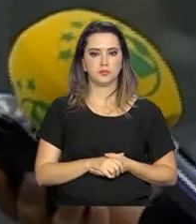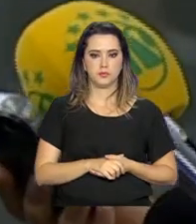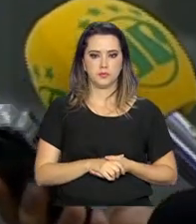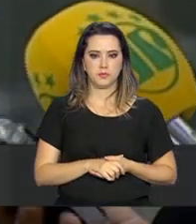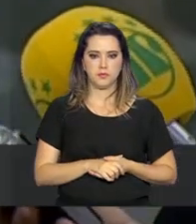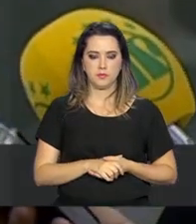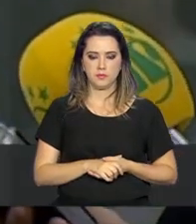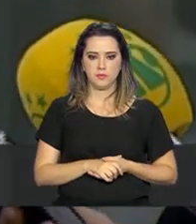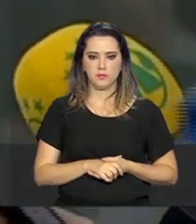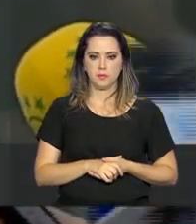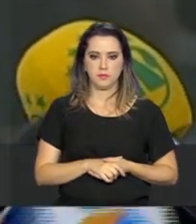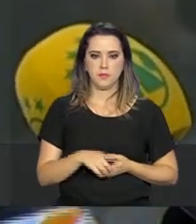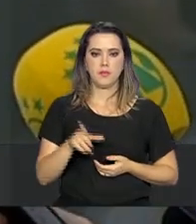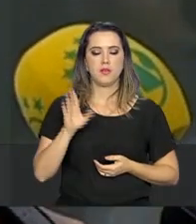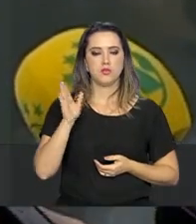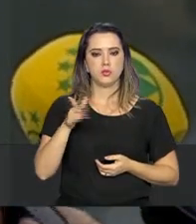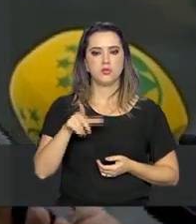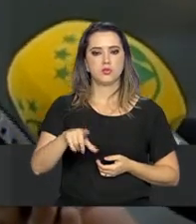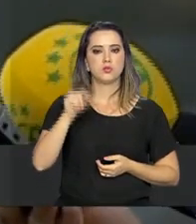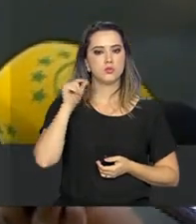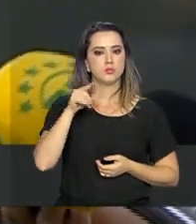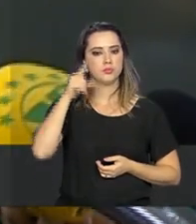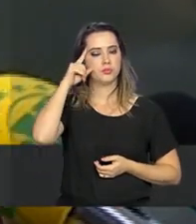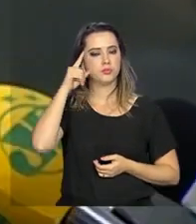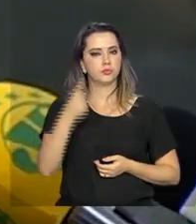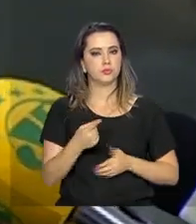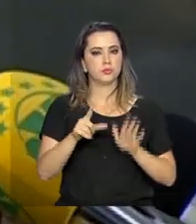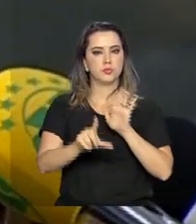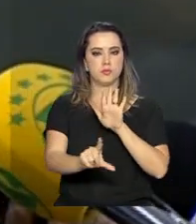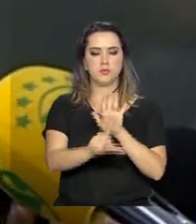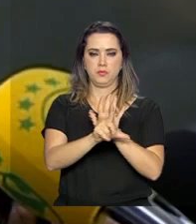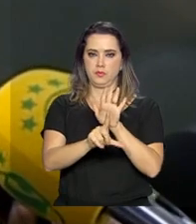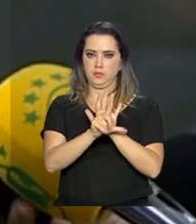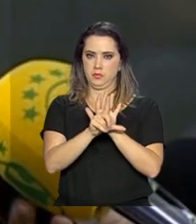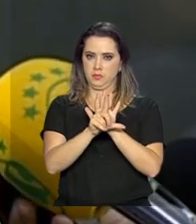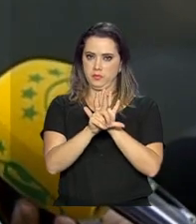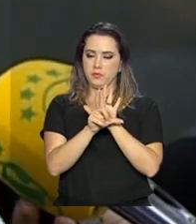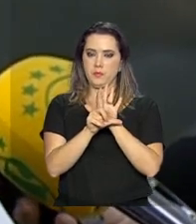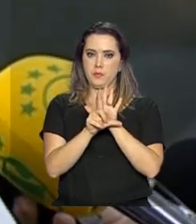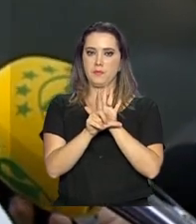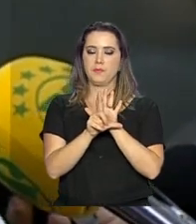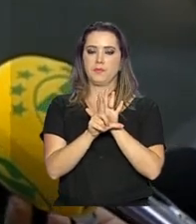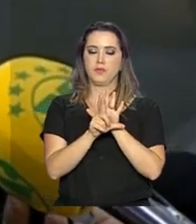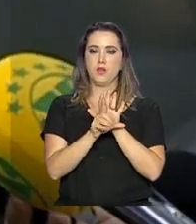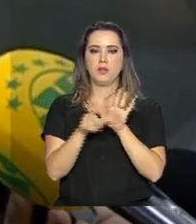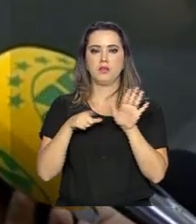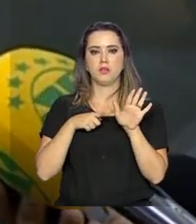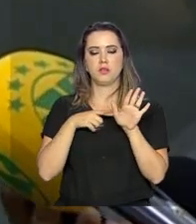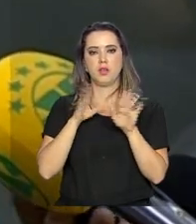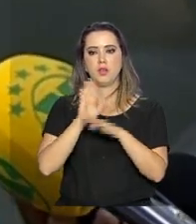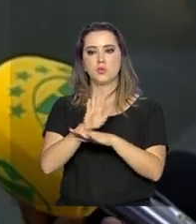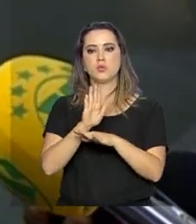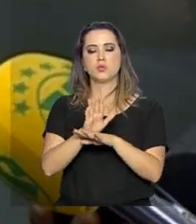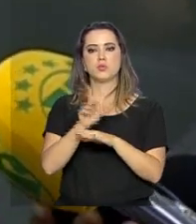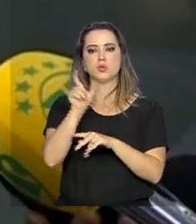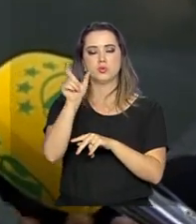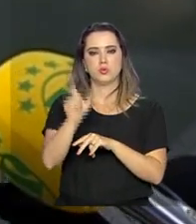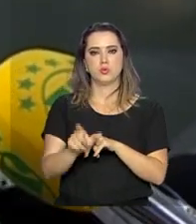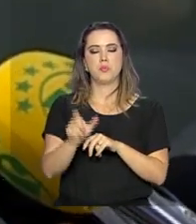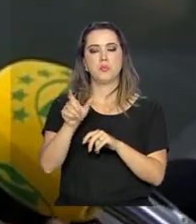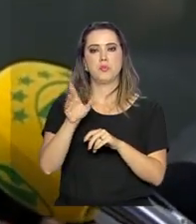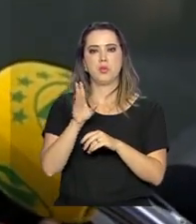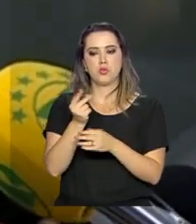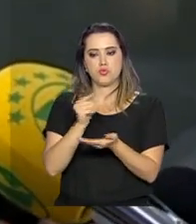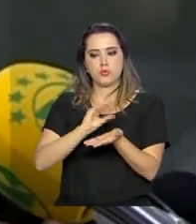decisão que já foi tomada pela lei desde que daqui tenha o benefício a deficientes físicos né